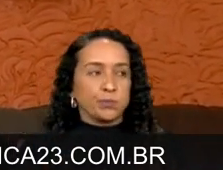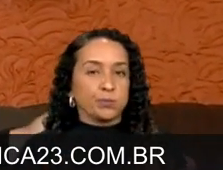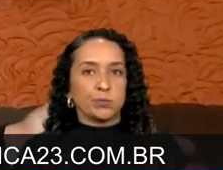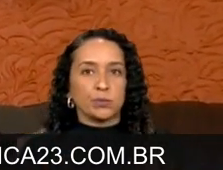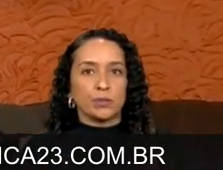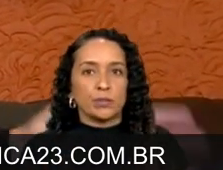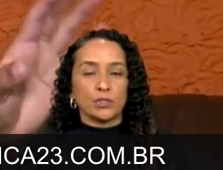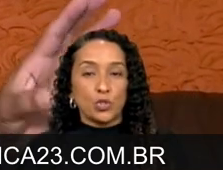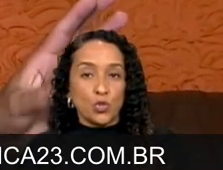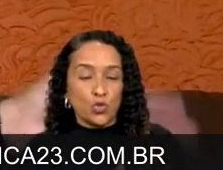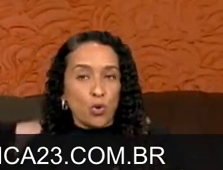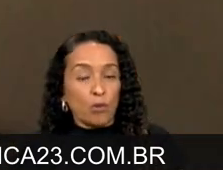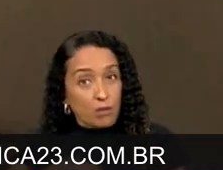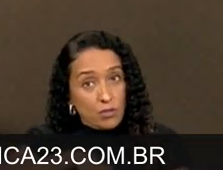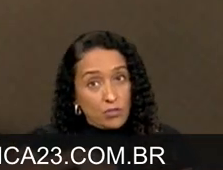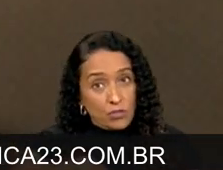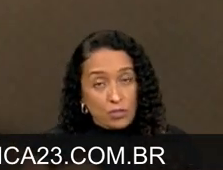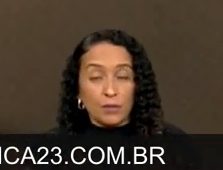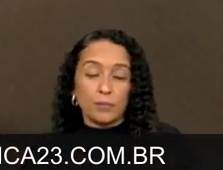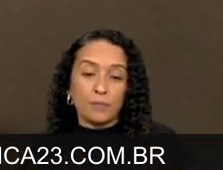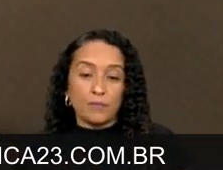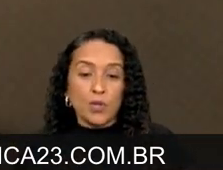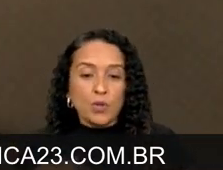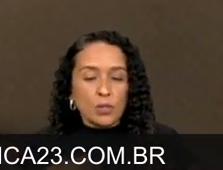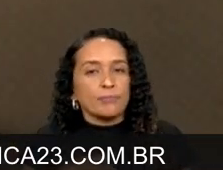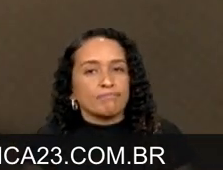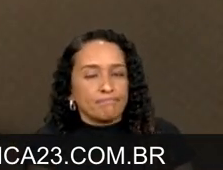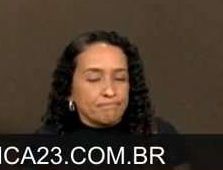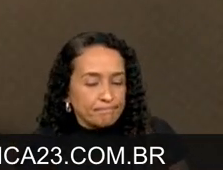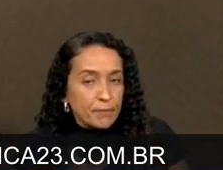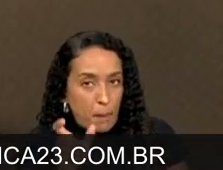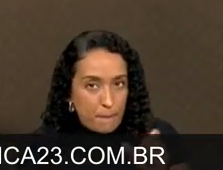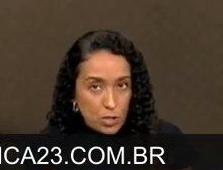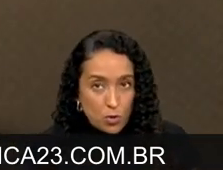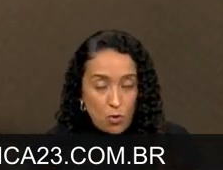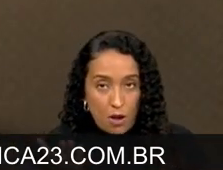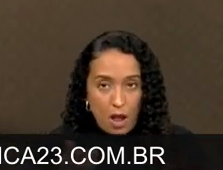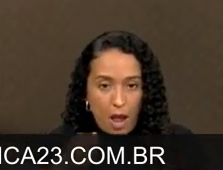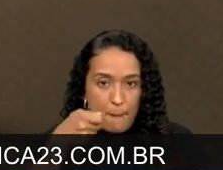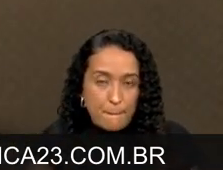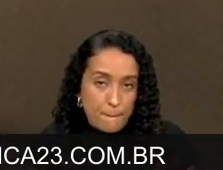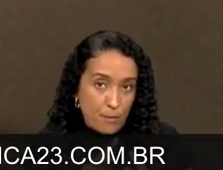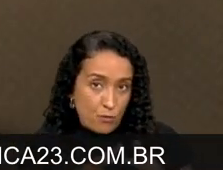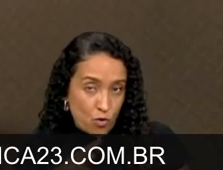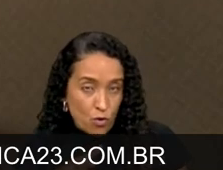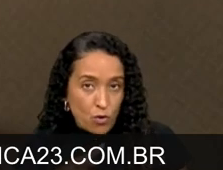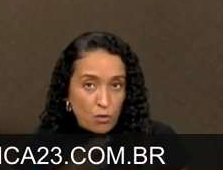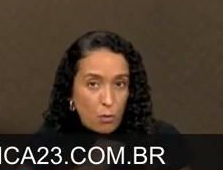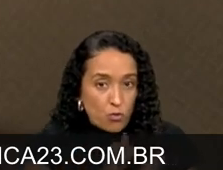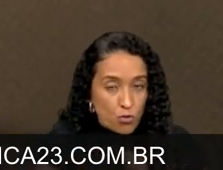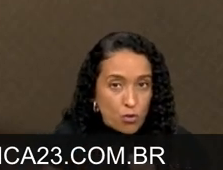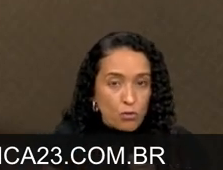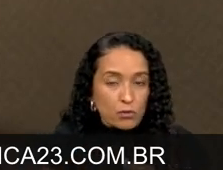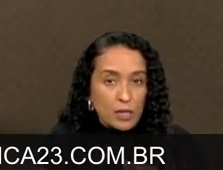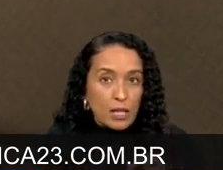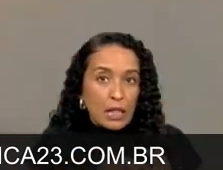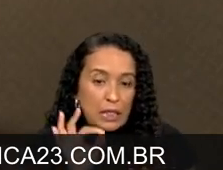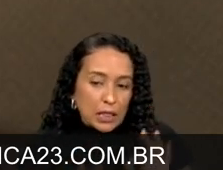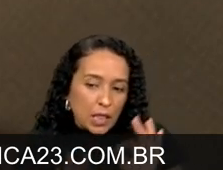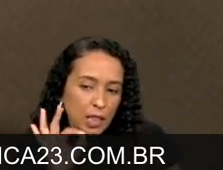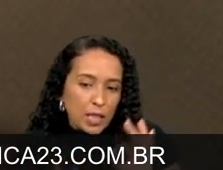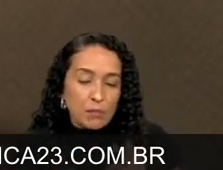jogos, seguem algumas dicas. Eu oriento que as pessoas, ao fazer as apostas, que ela entre no planejamento. Então, por